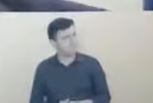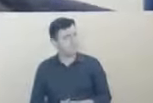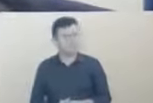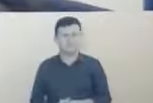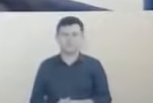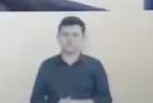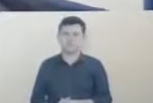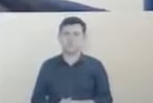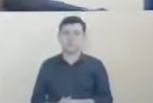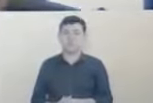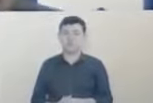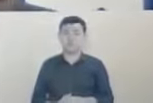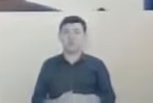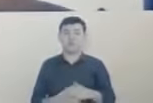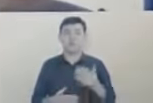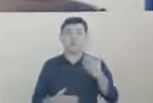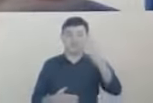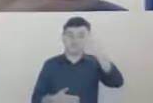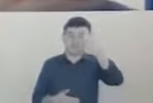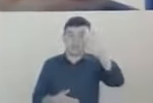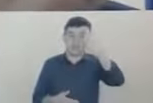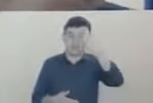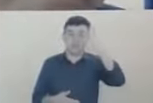saber de experiência feito